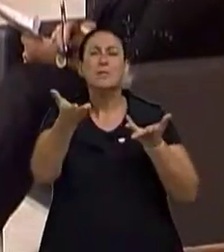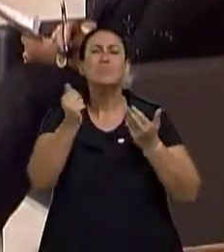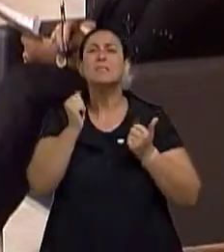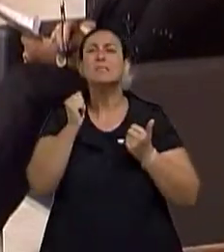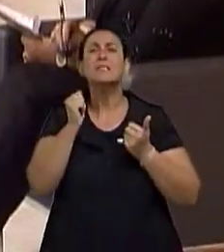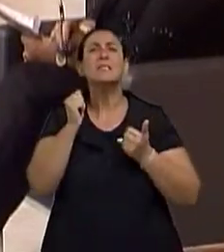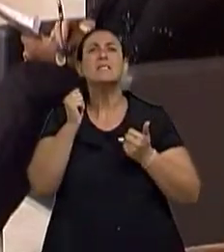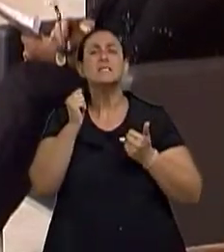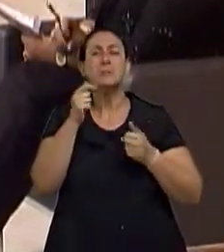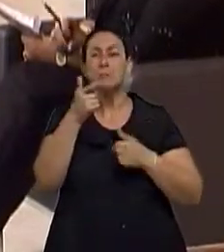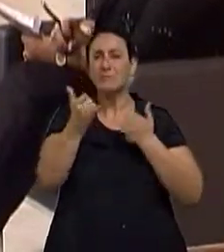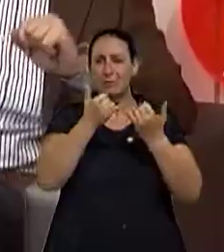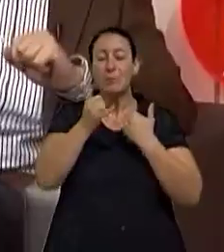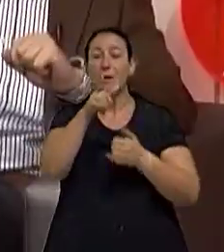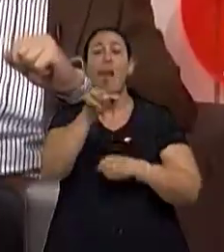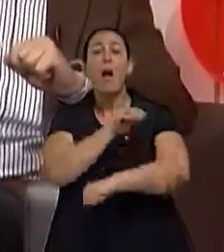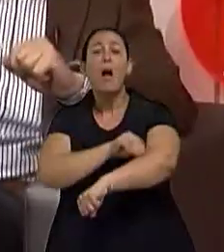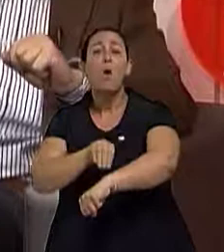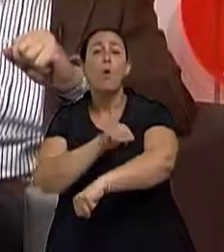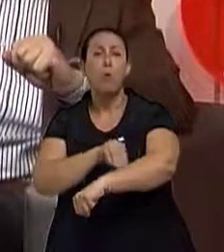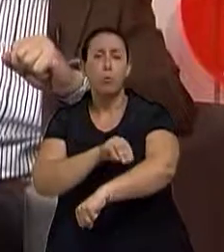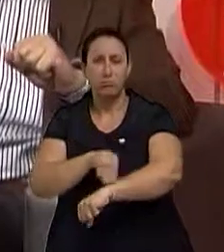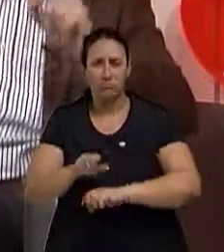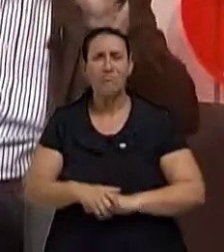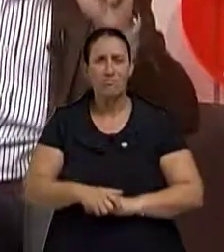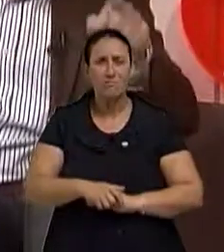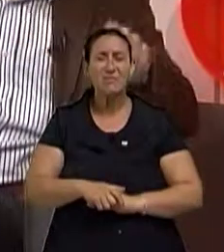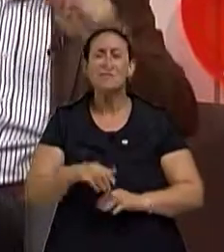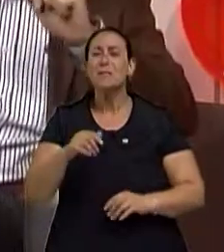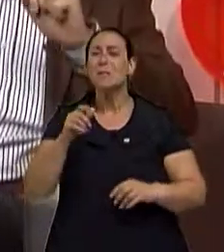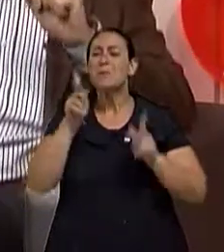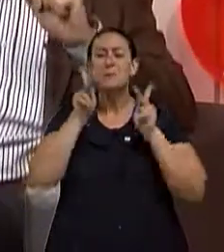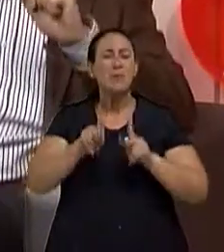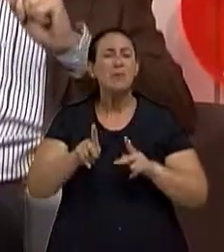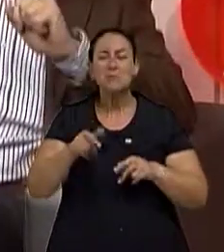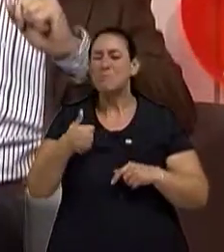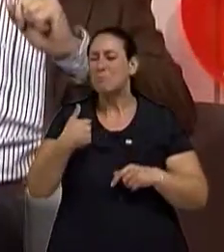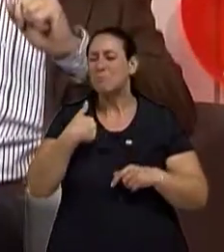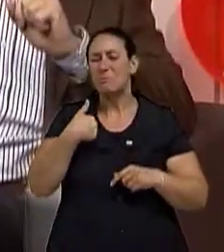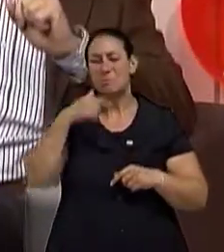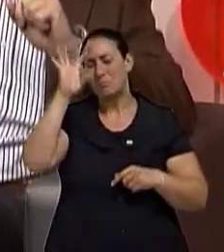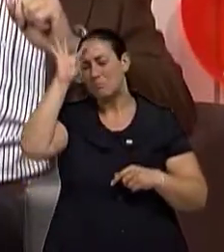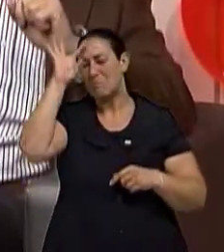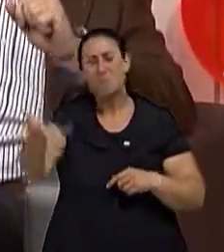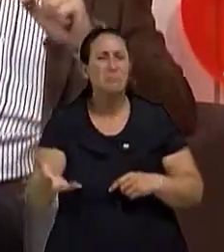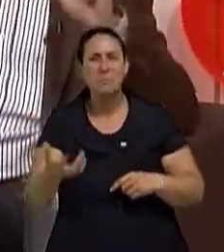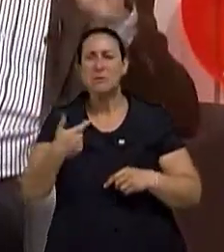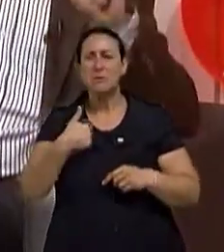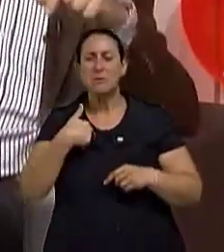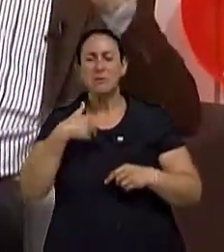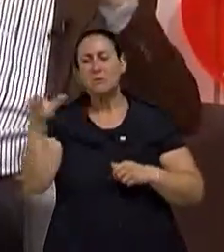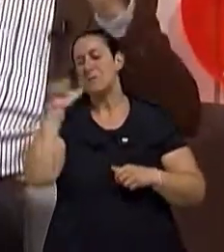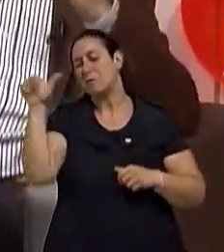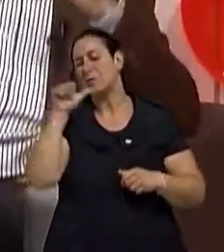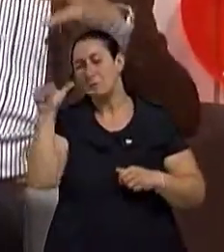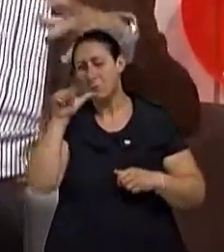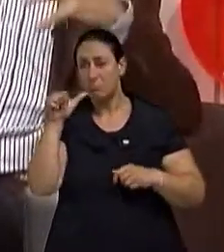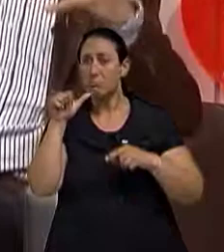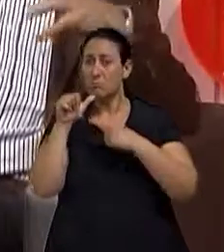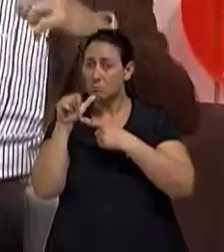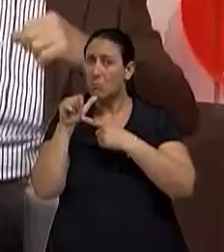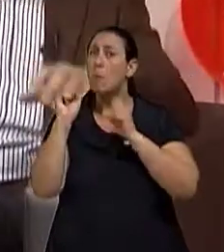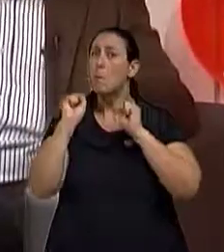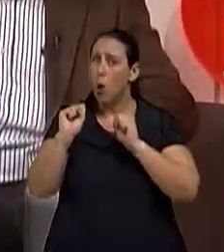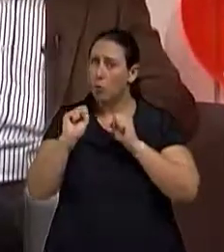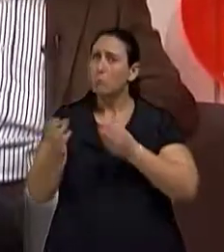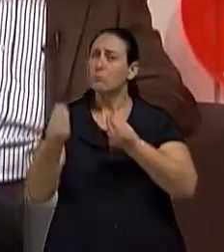ideia, né, que o álcool é uma droga, e eu digo droga, depressora. Né? Ela pode até dar uma